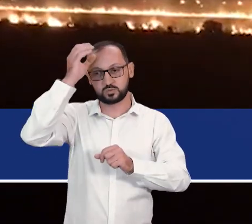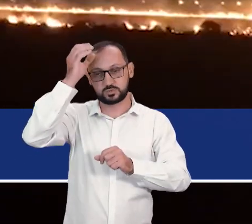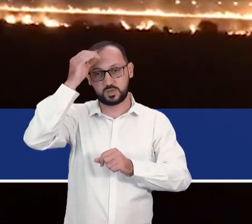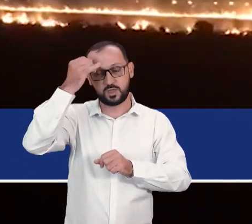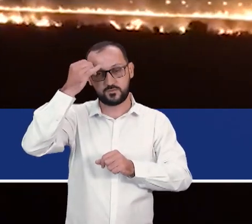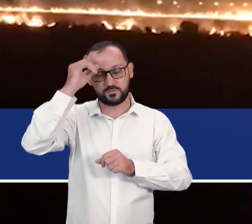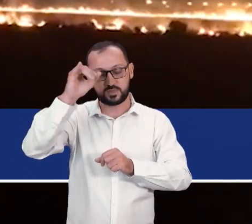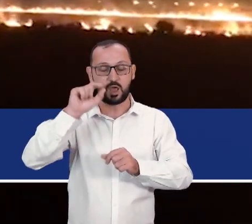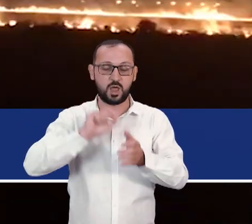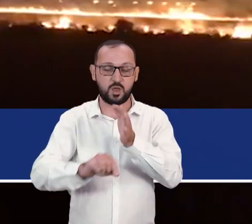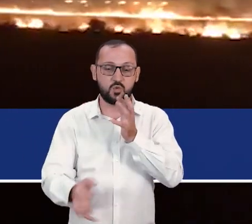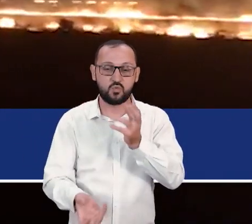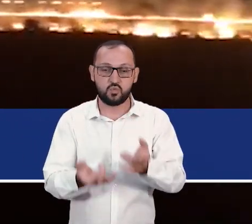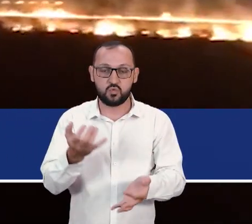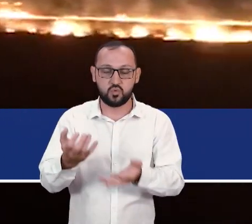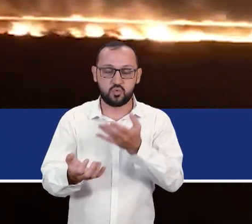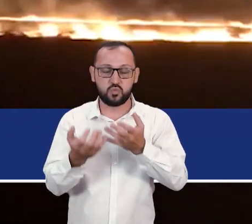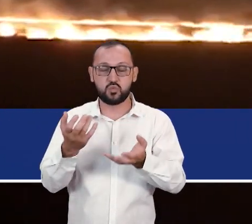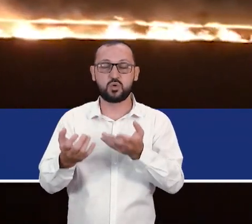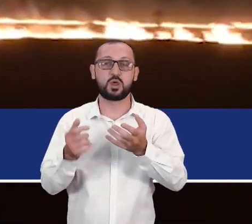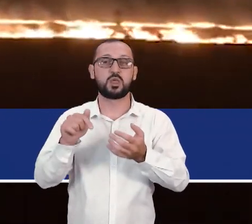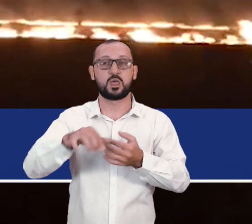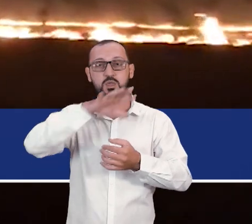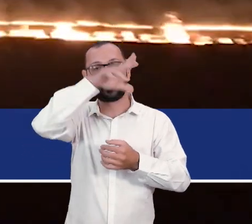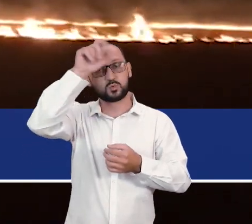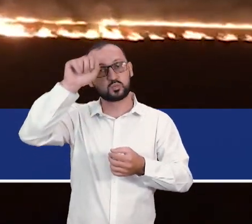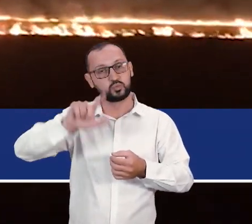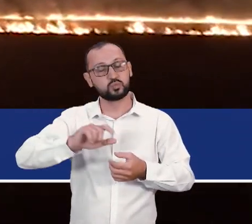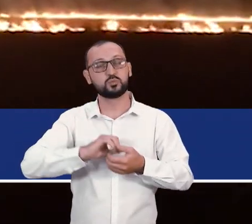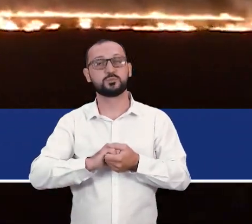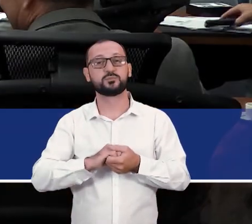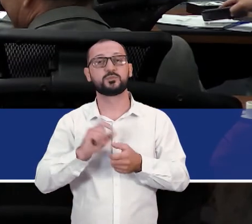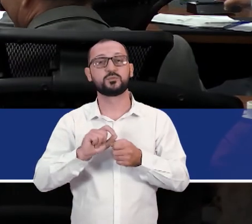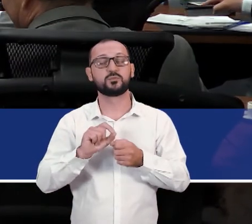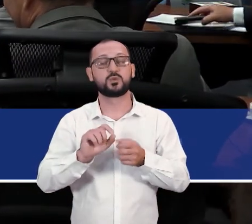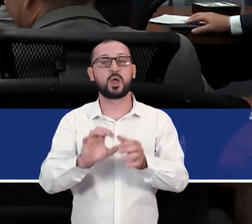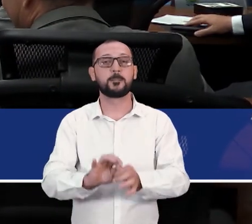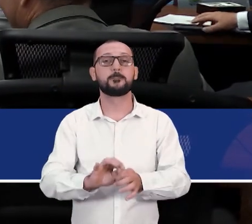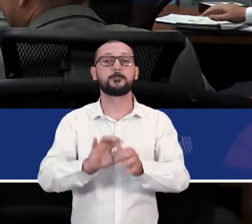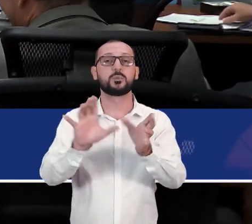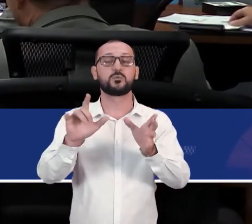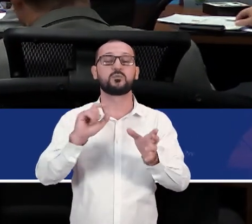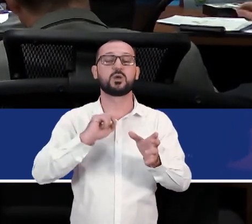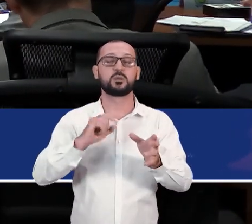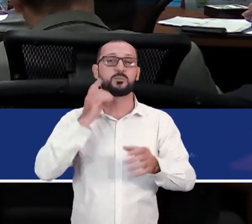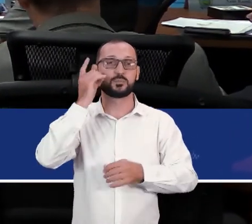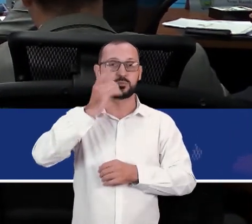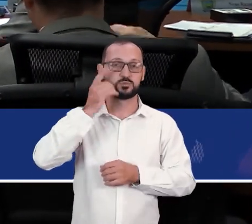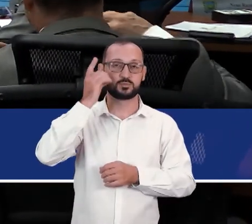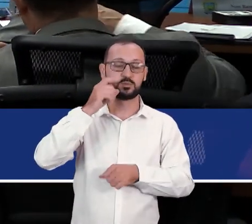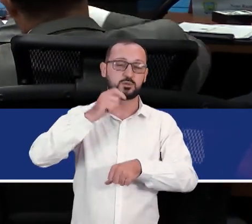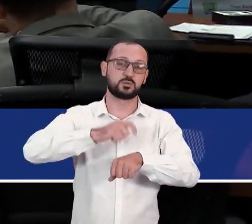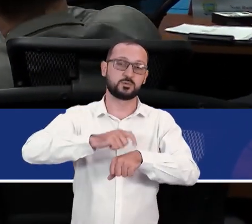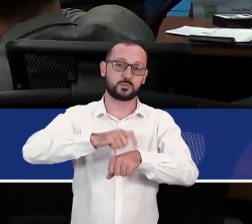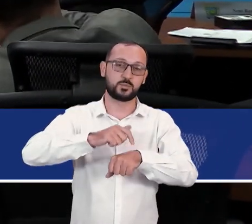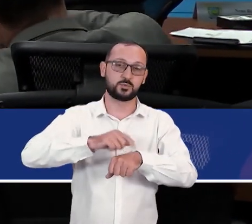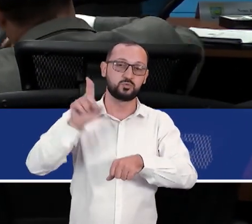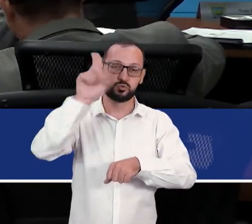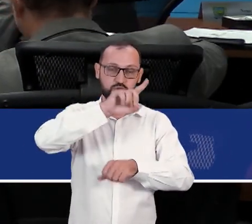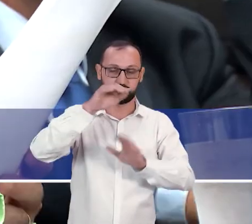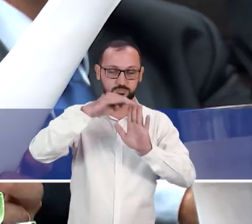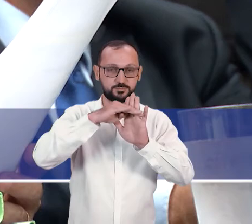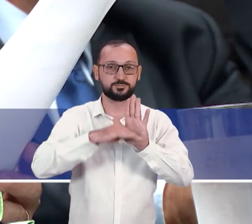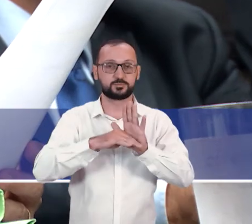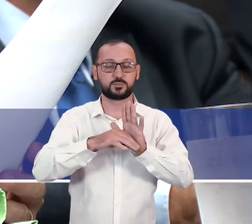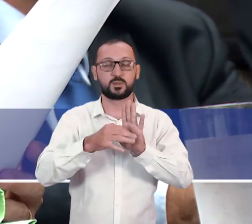de combate aos incêndios e prevenção de queimadas em Mato Grosso do Sul, foi aprovado pelos deputados durante a ordem do